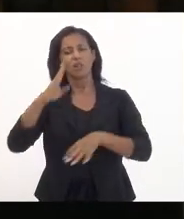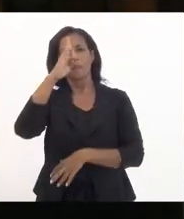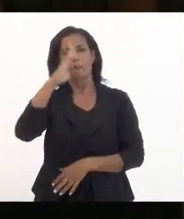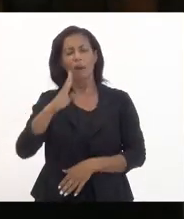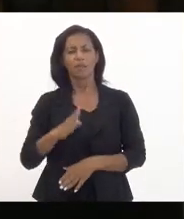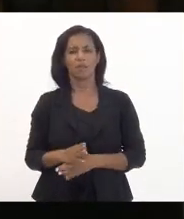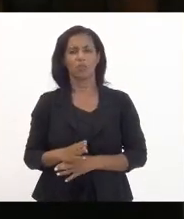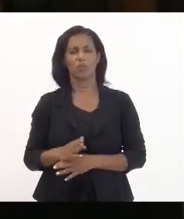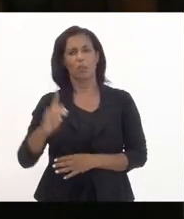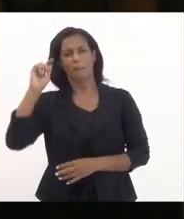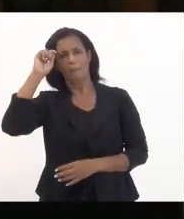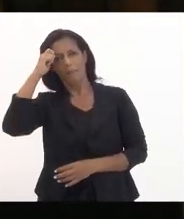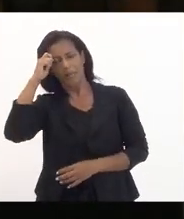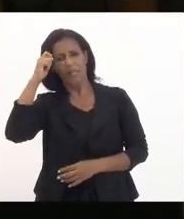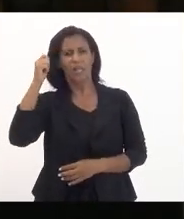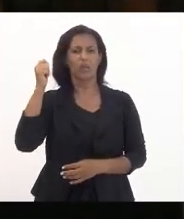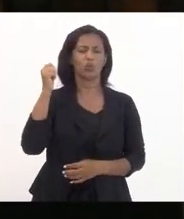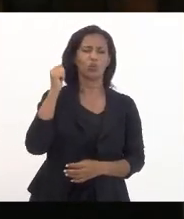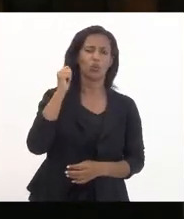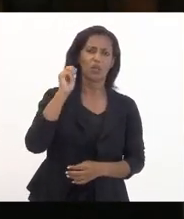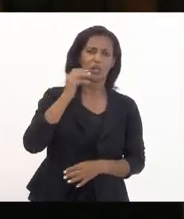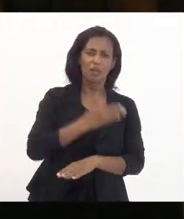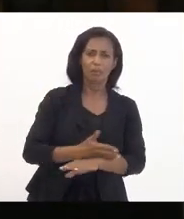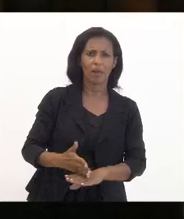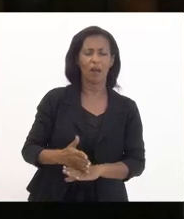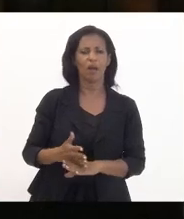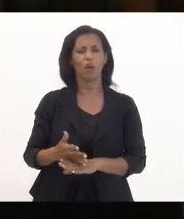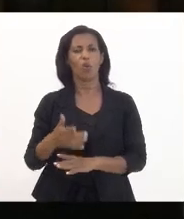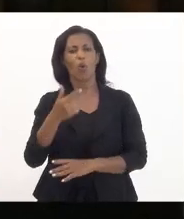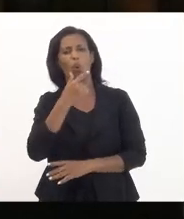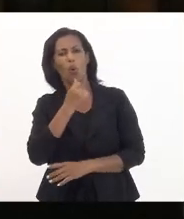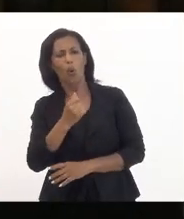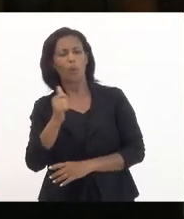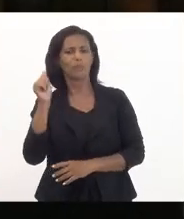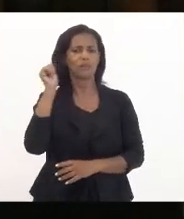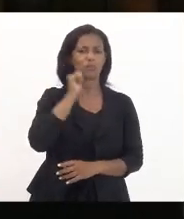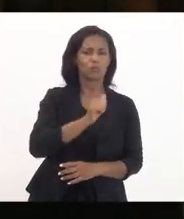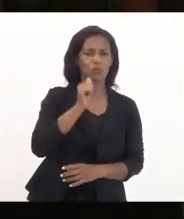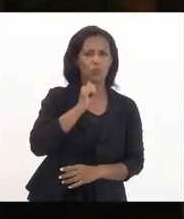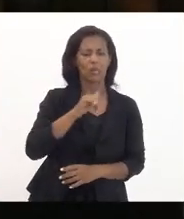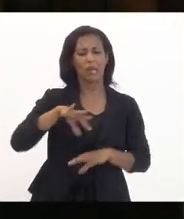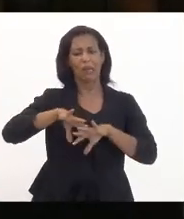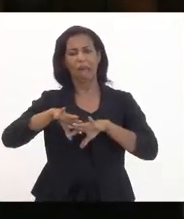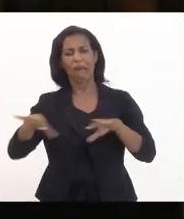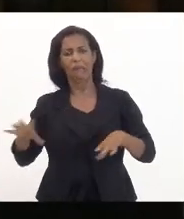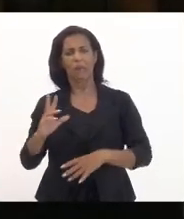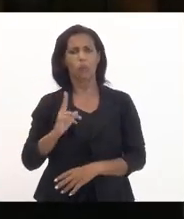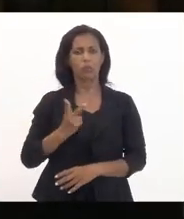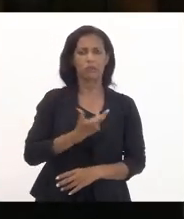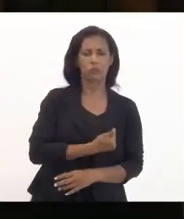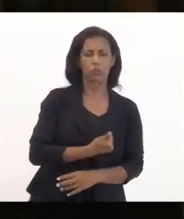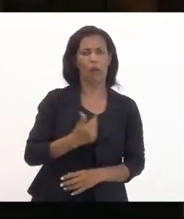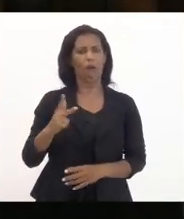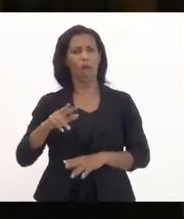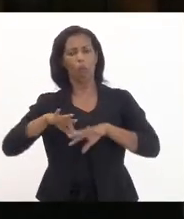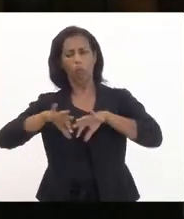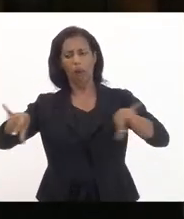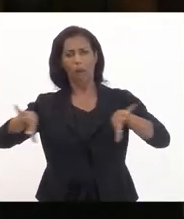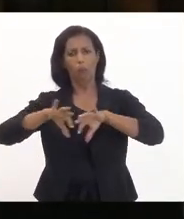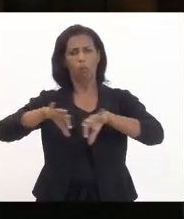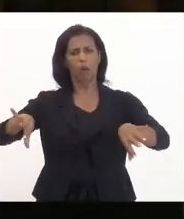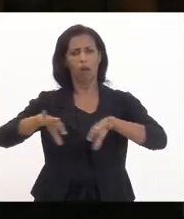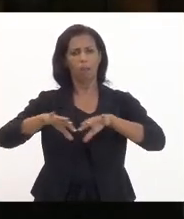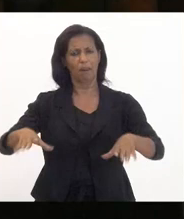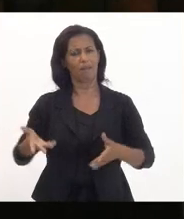negros e brancos, de homens e mulheres, de homossexuais e heterossexuais. A gente tem tanta coisa para enfrentar, a gente tem tanto problema para